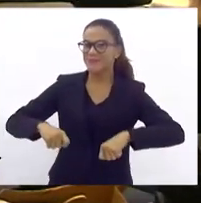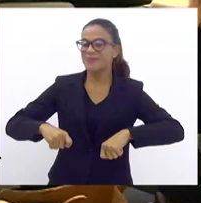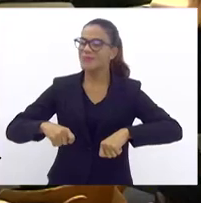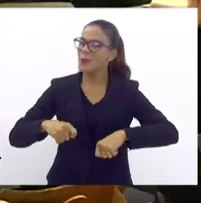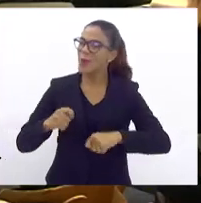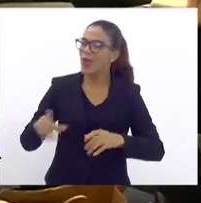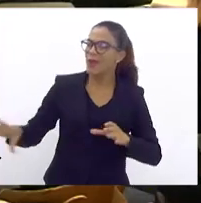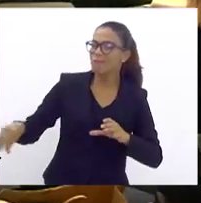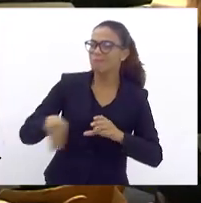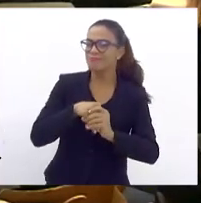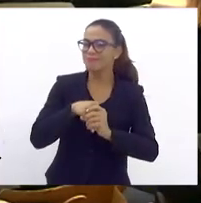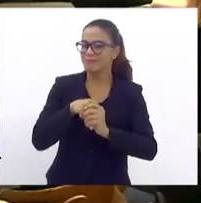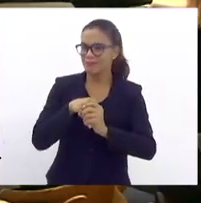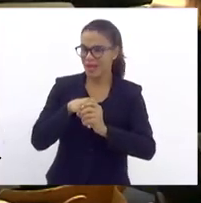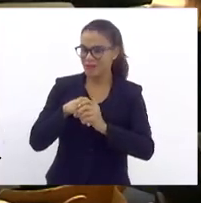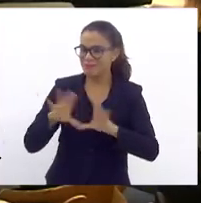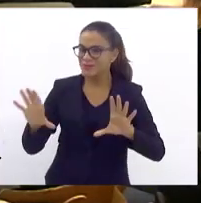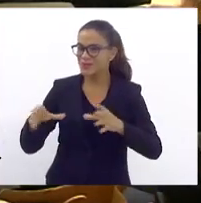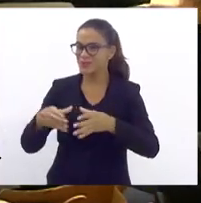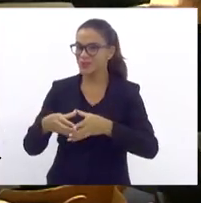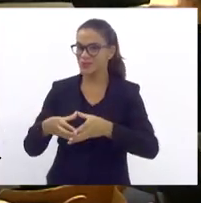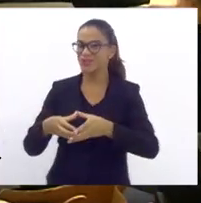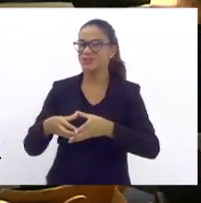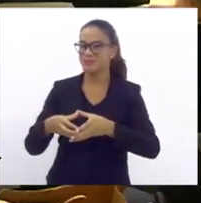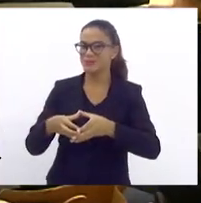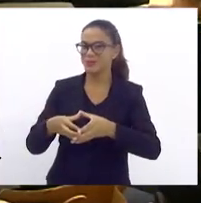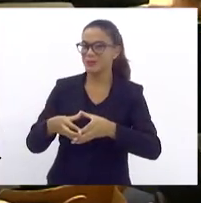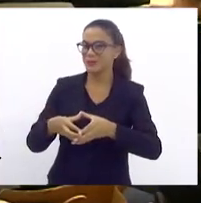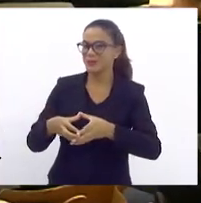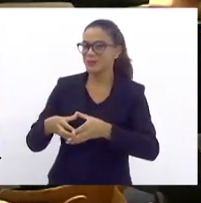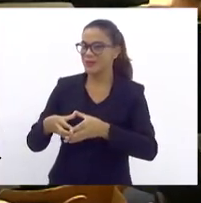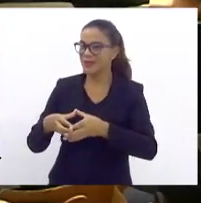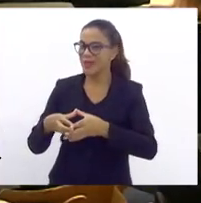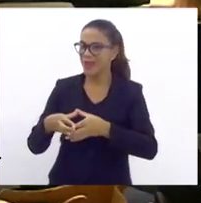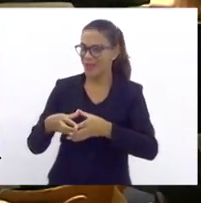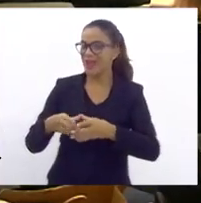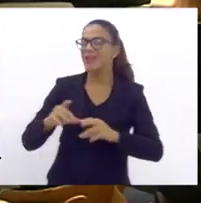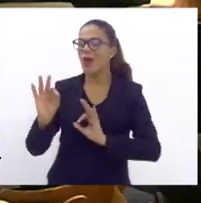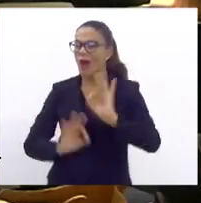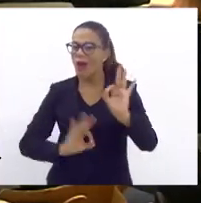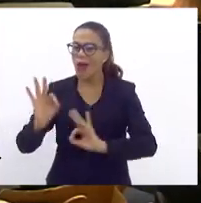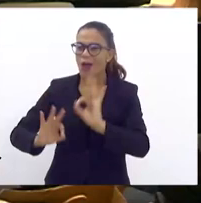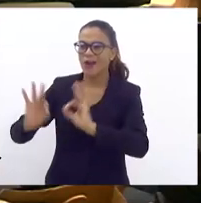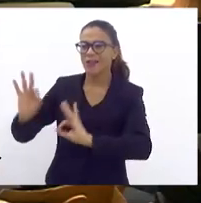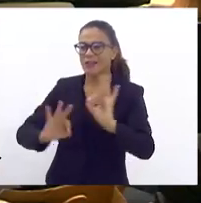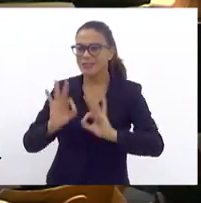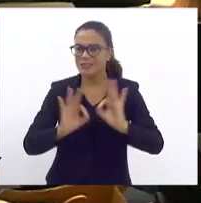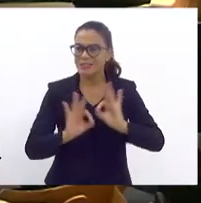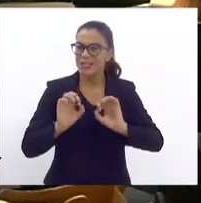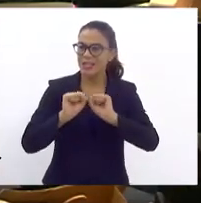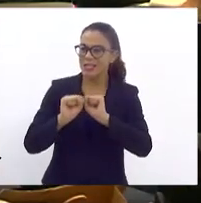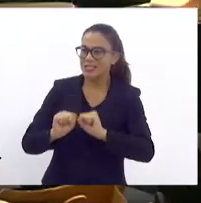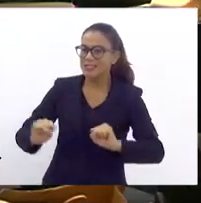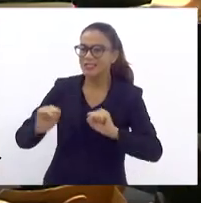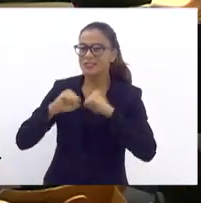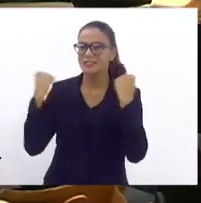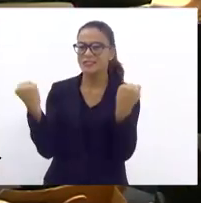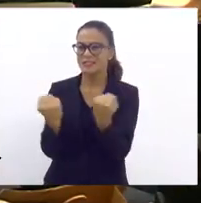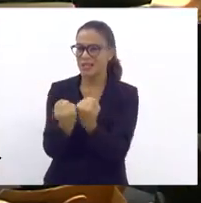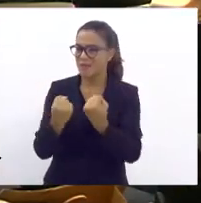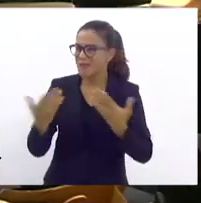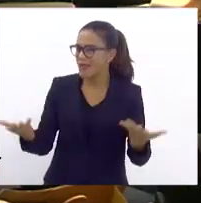fazer parte dessa desse time que hoje organiza este seminário